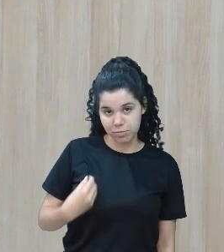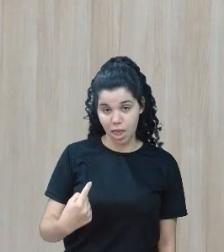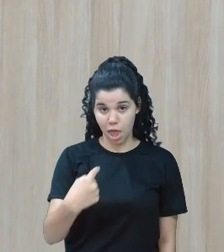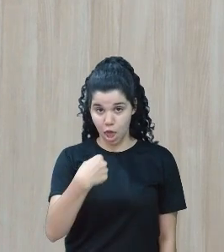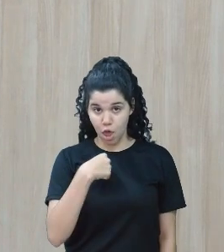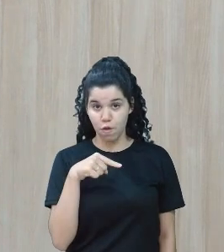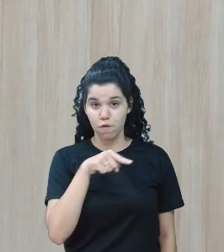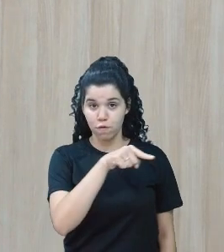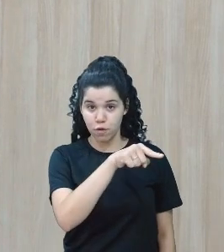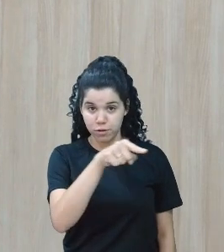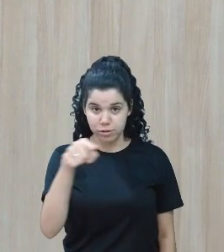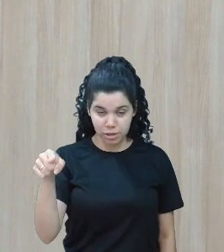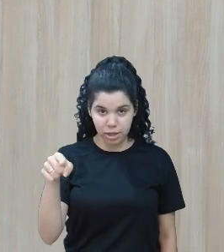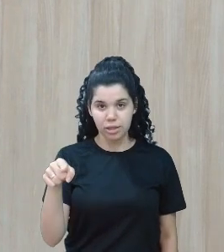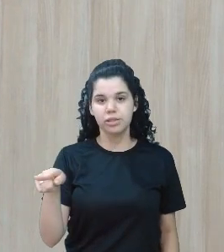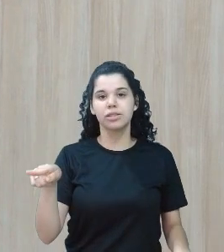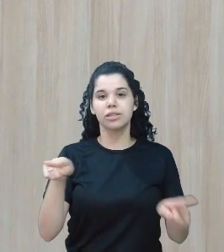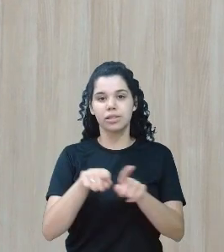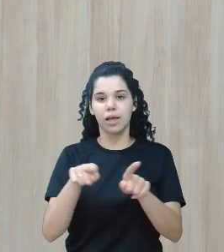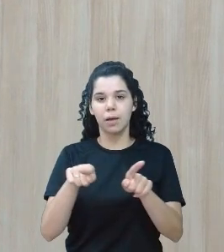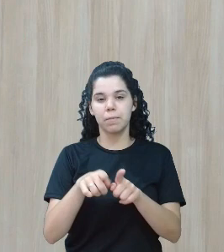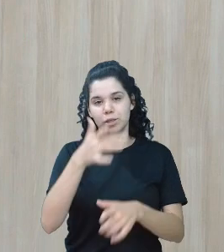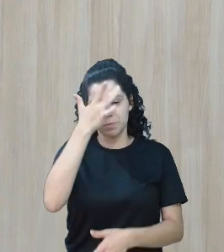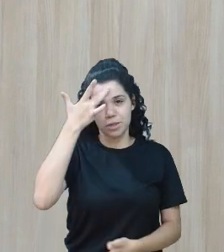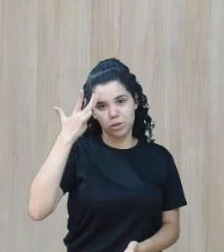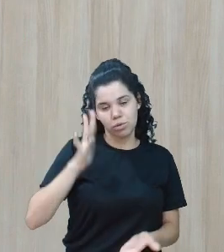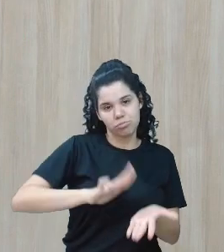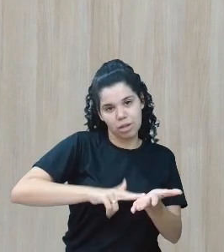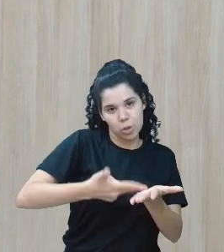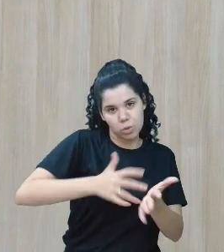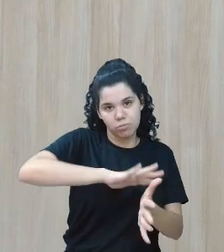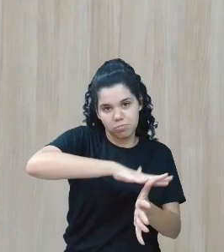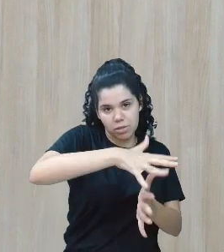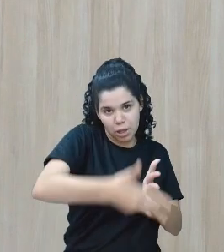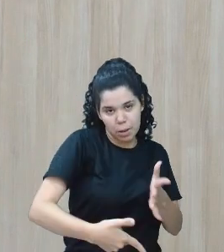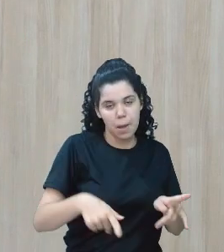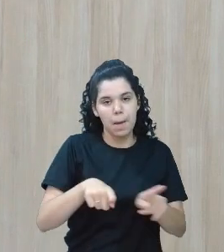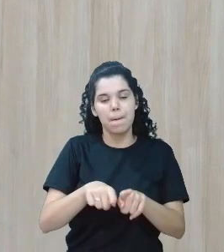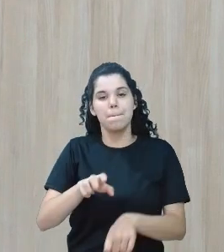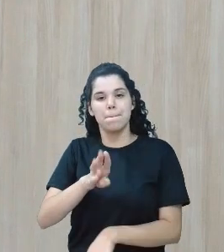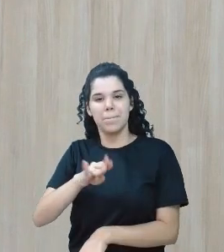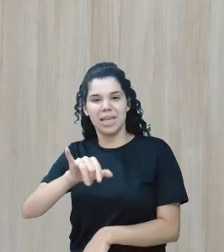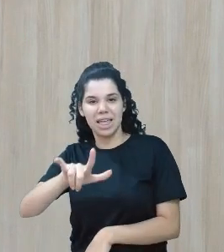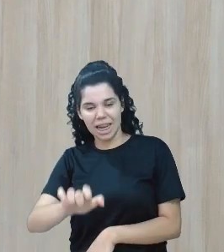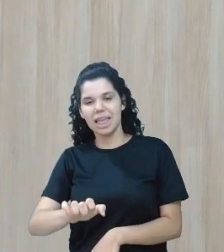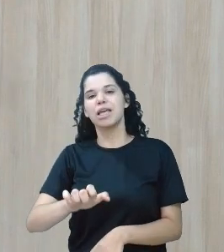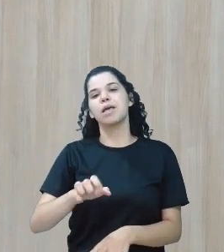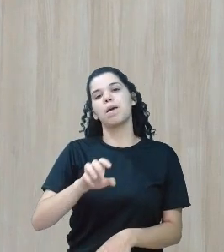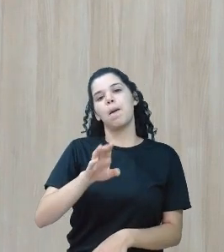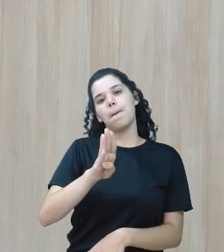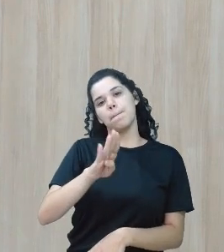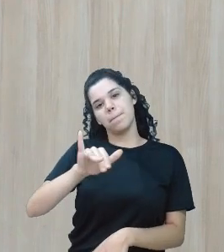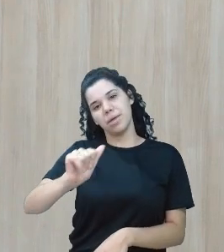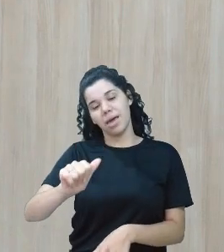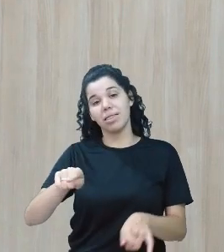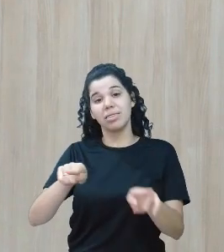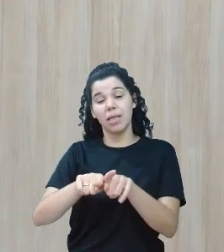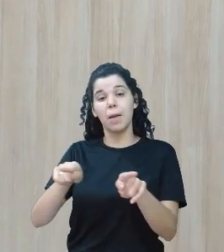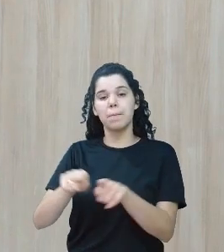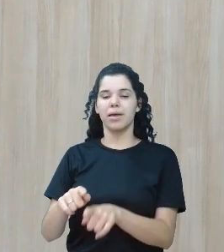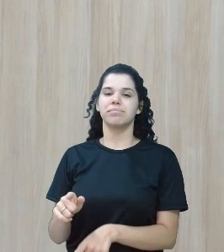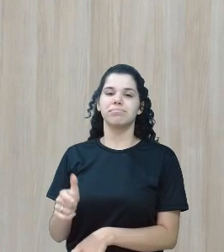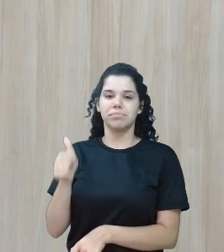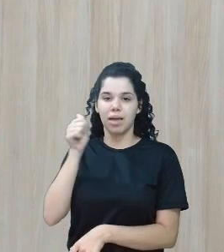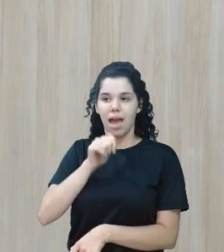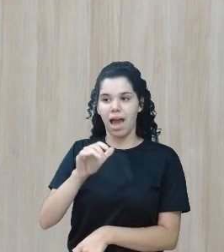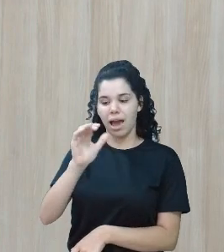Eu, vocês, o pessoal da interpretação de Libras aqui, Billy, Bia, todo mundo, obrigada. E Camila